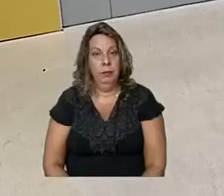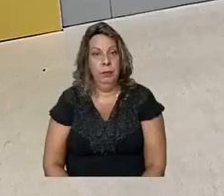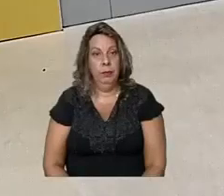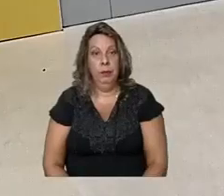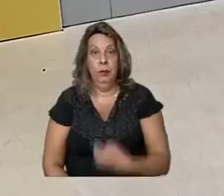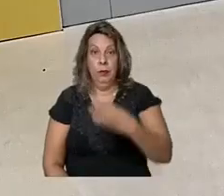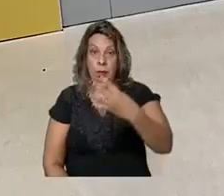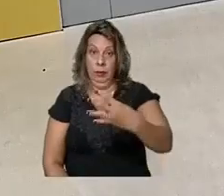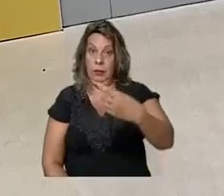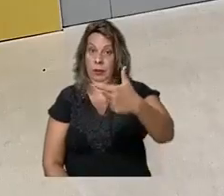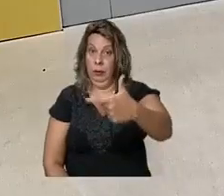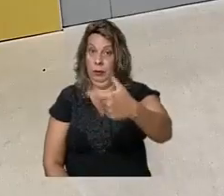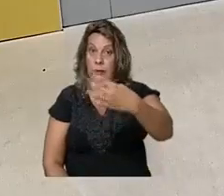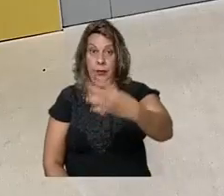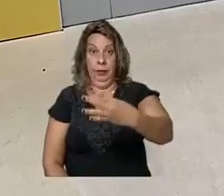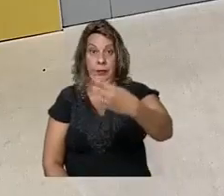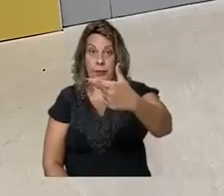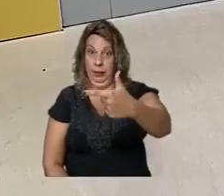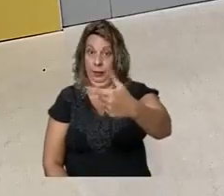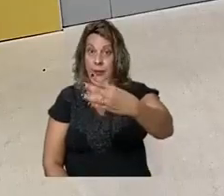Número 42.